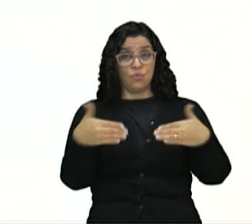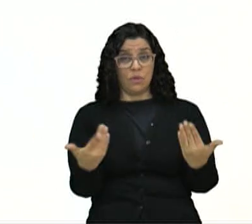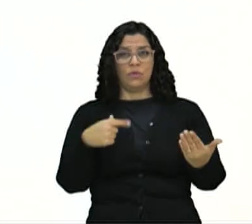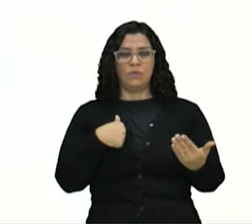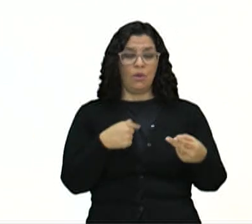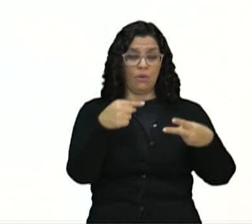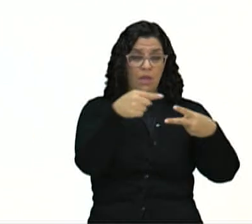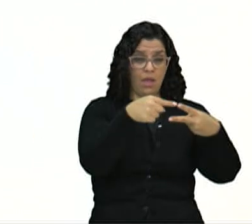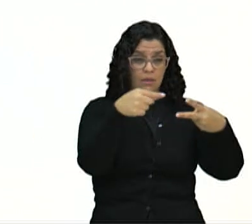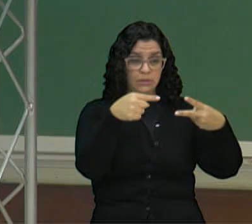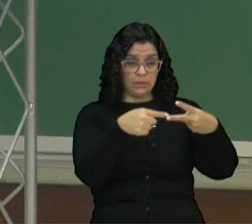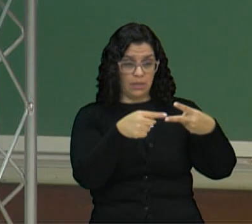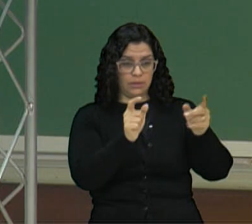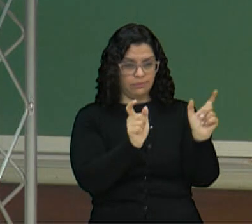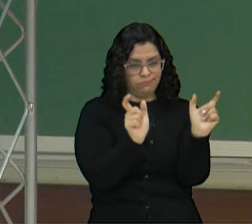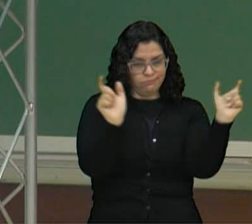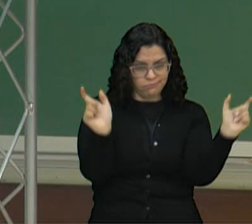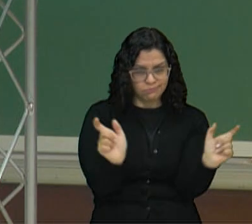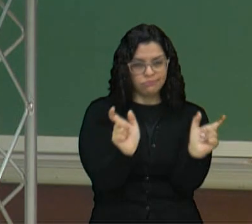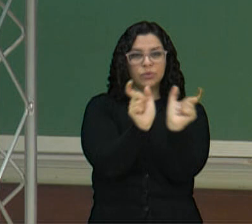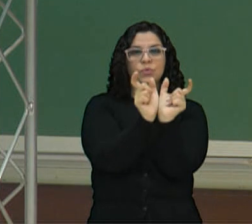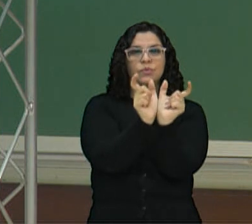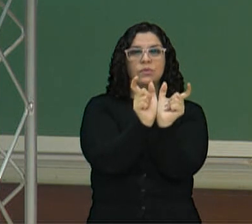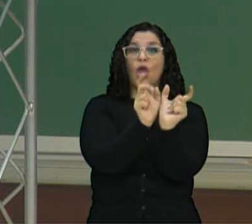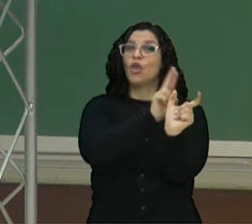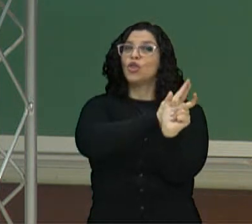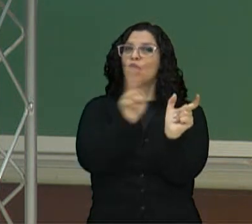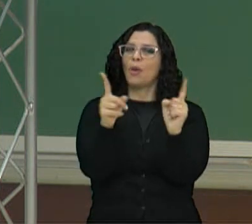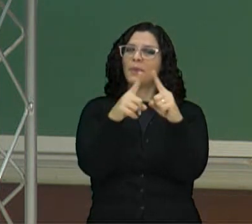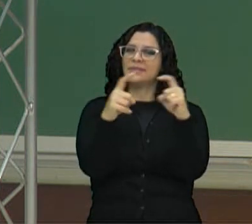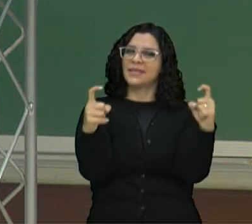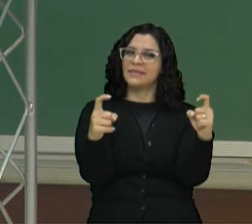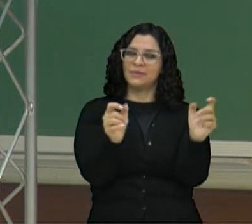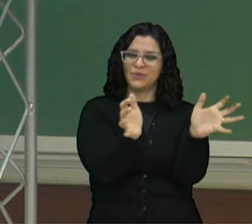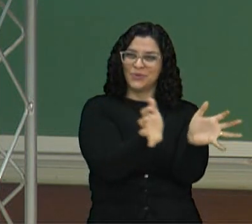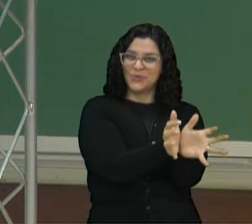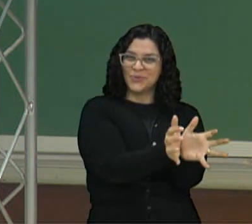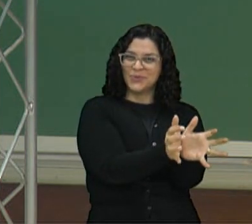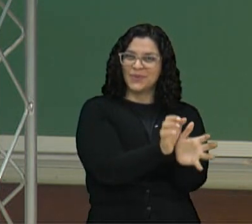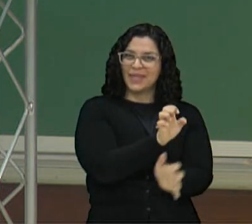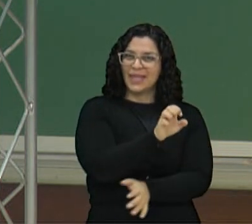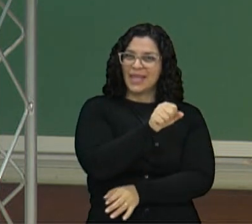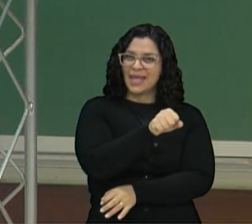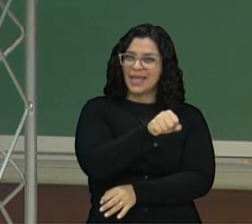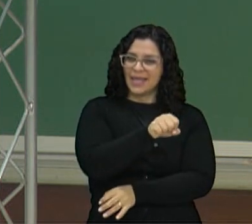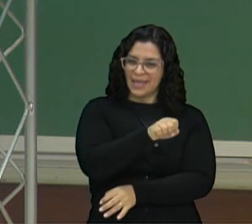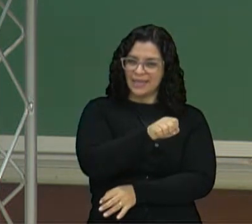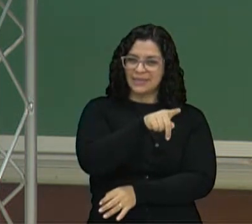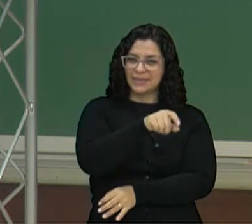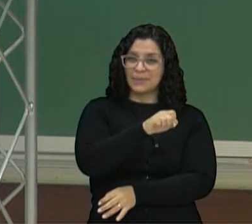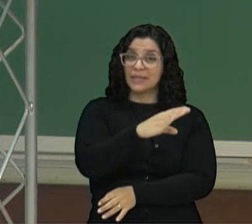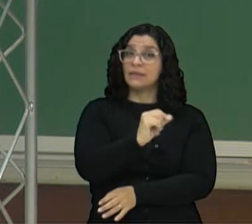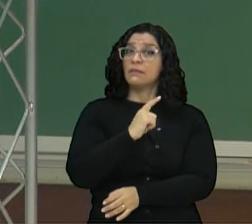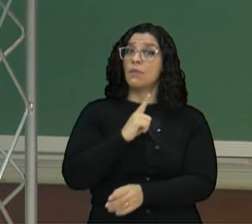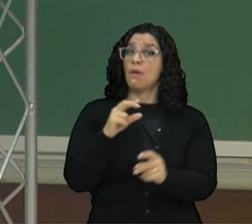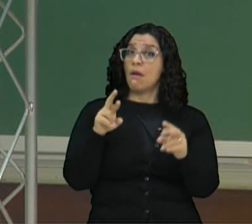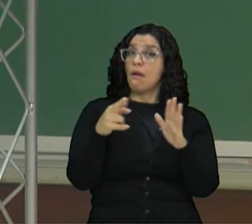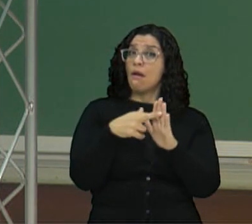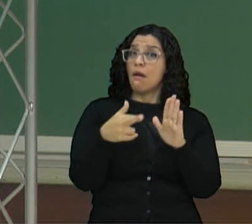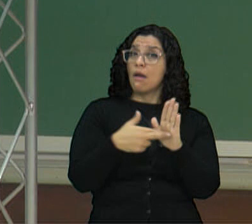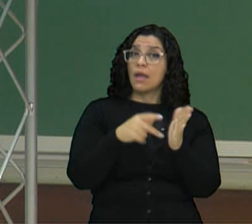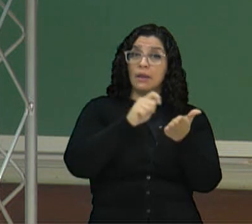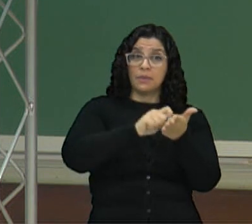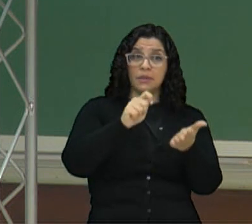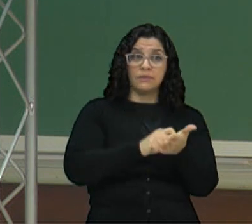soma a primeira e a segunda palavrinha, você tem o nome científico daquela espécie. E existe uma regra para escrever isso. O nome